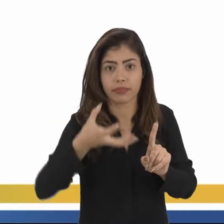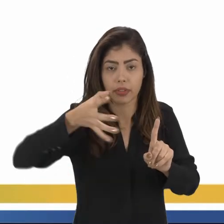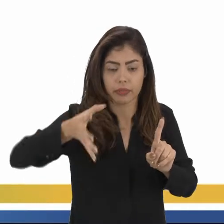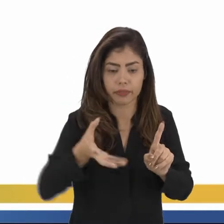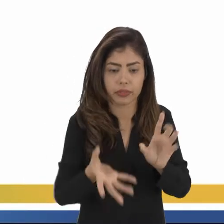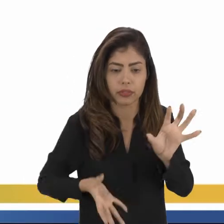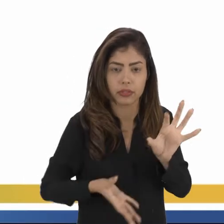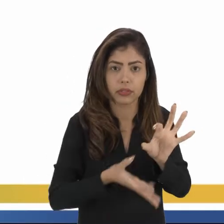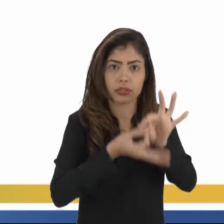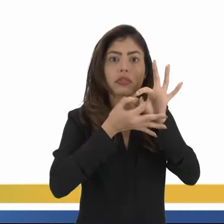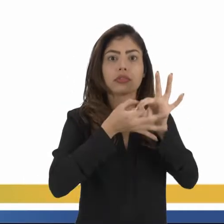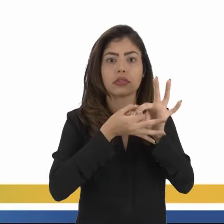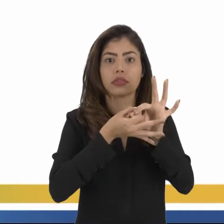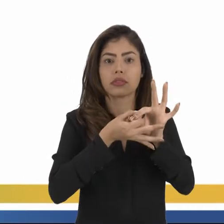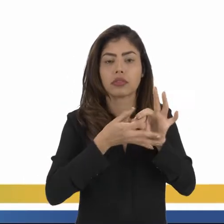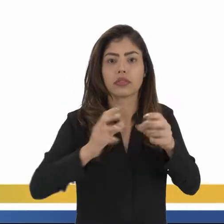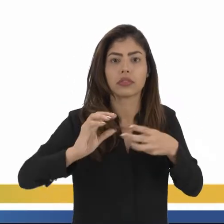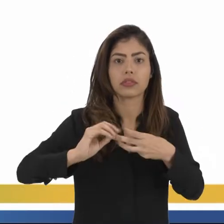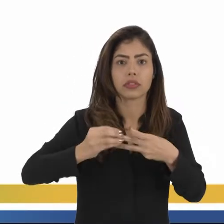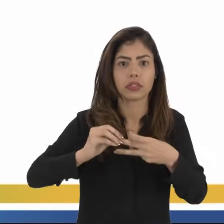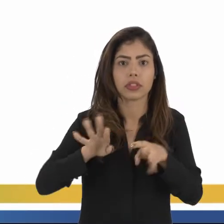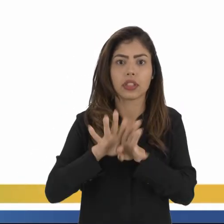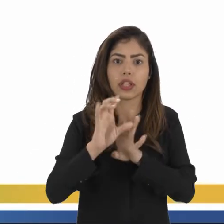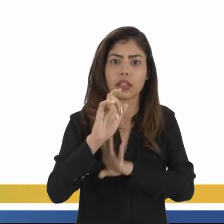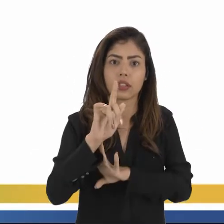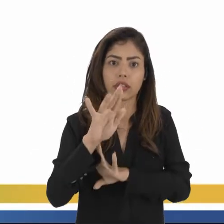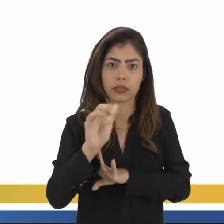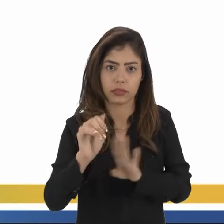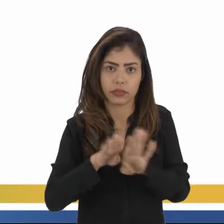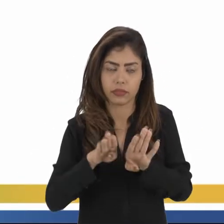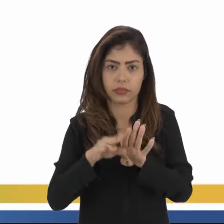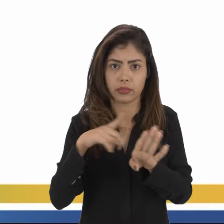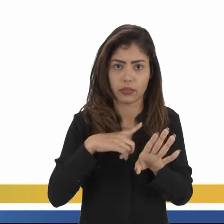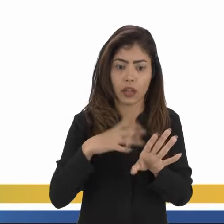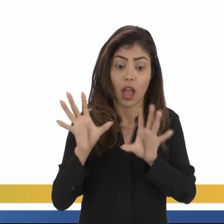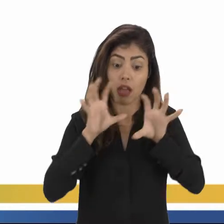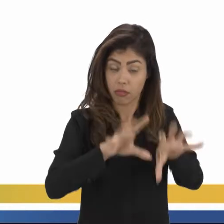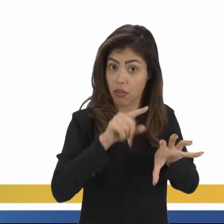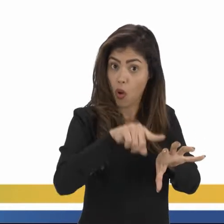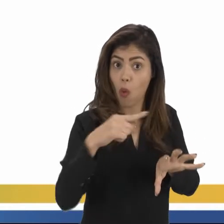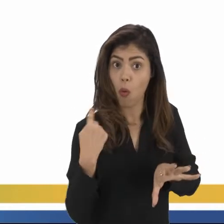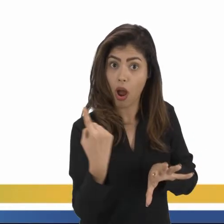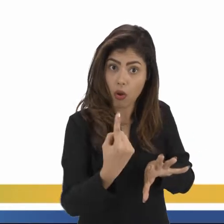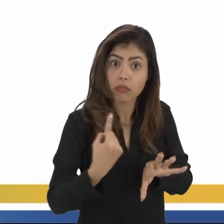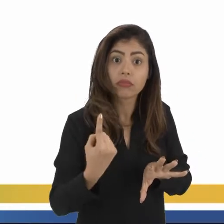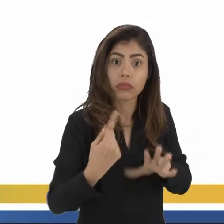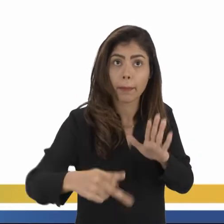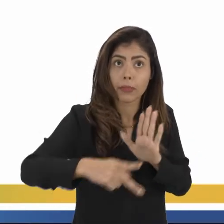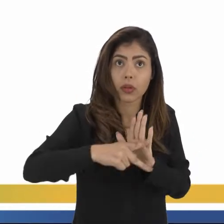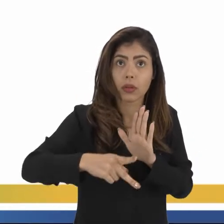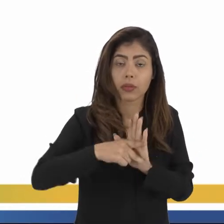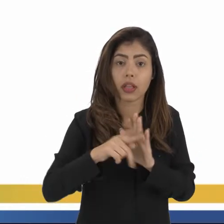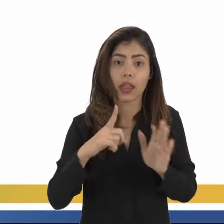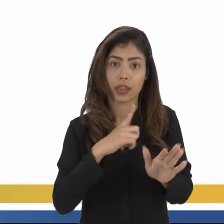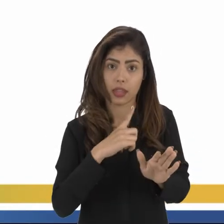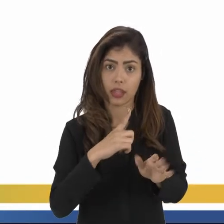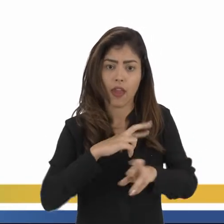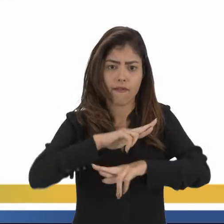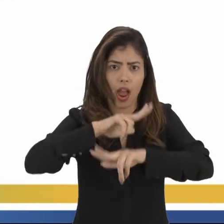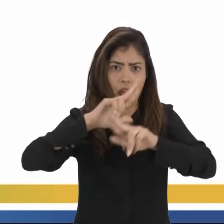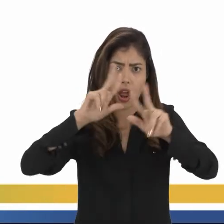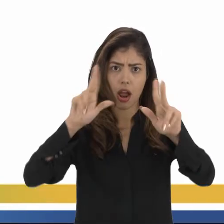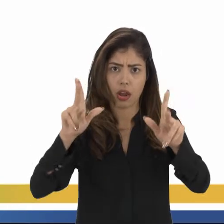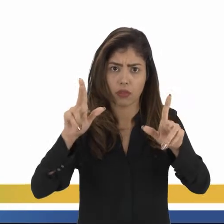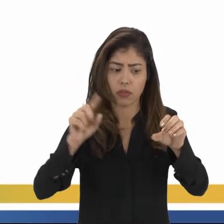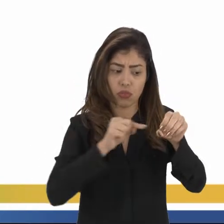fundem e formam as fibras musculares. Assim, uma única fibra muscular é capaz de possuir